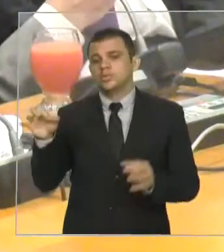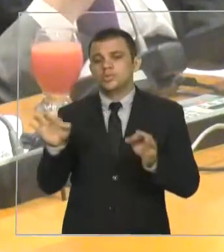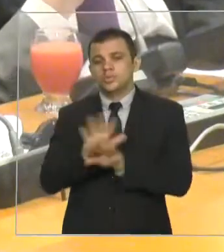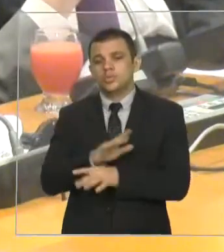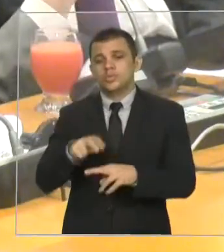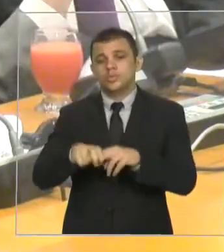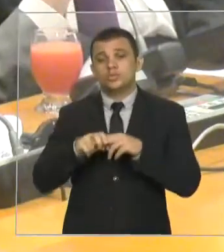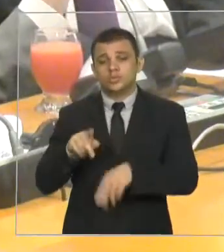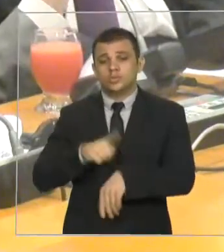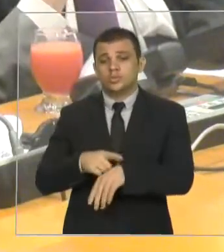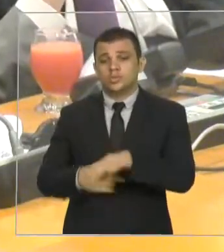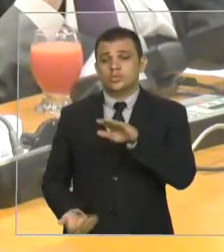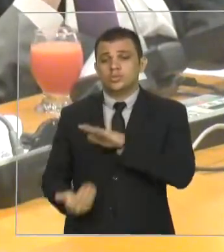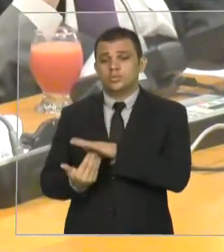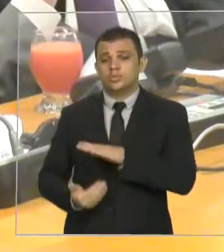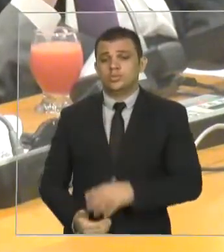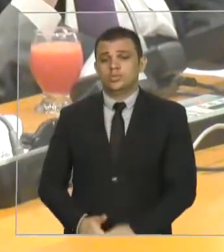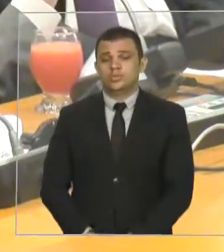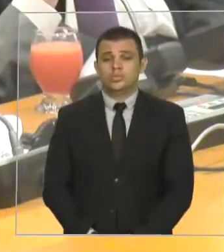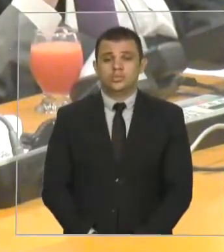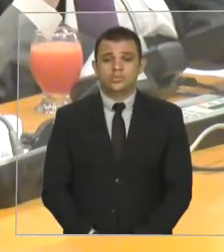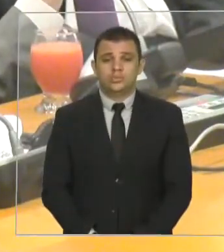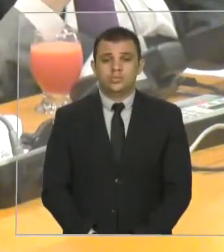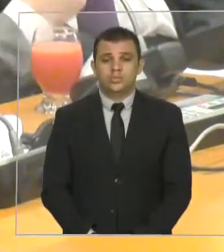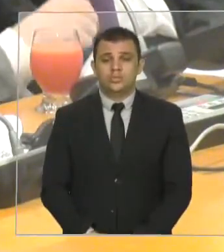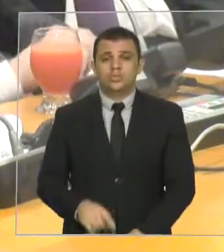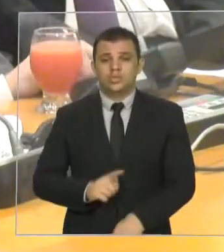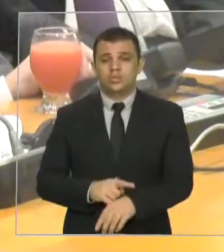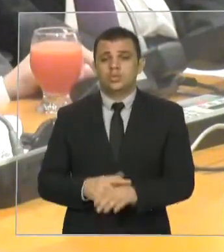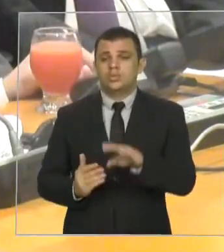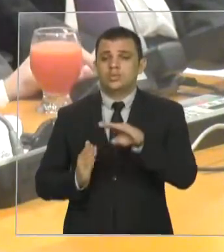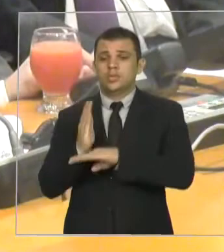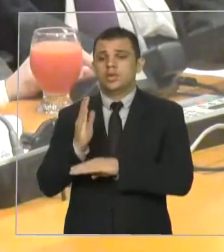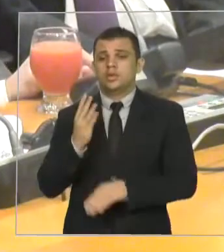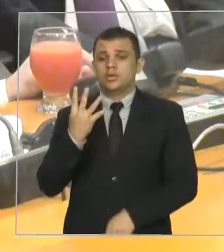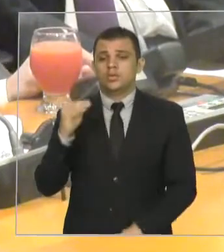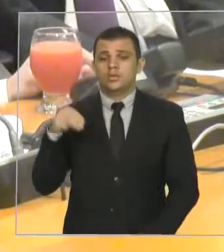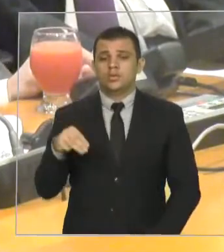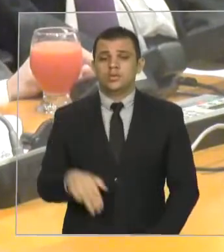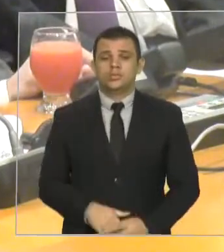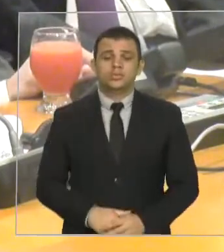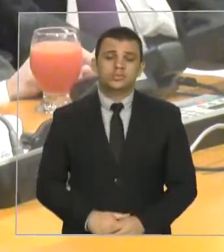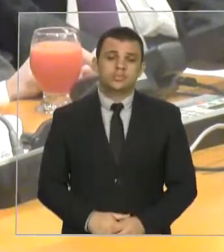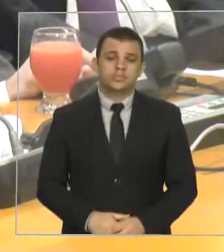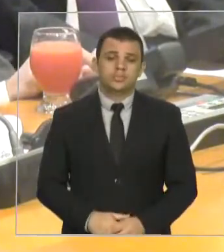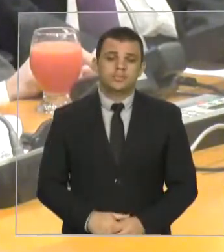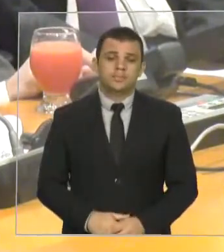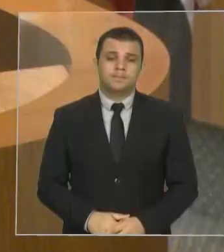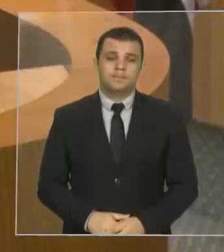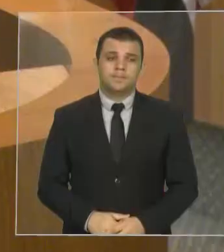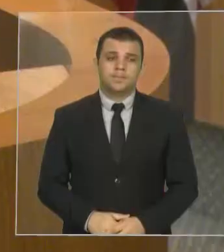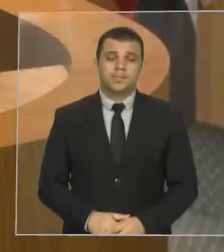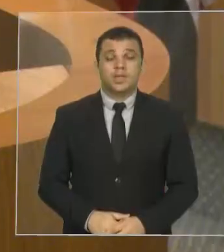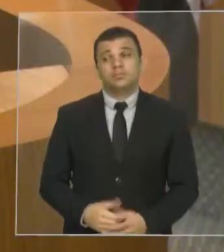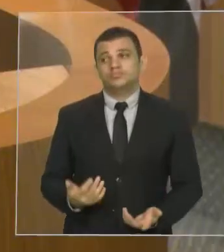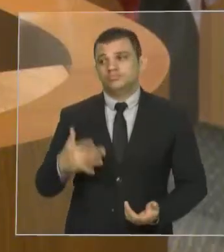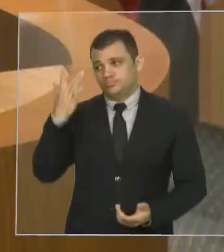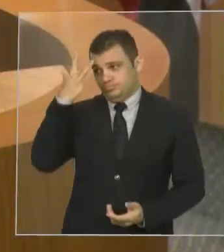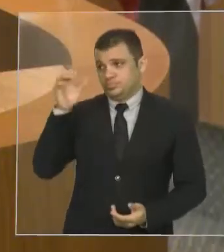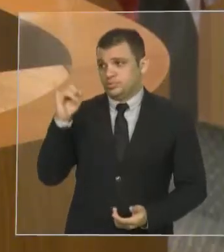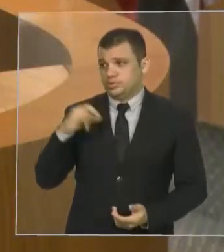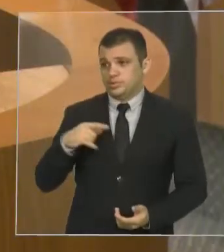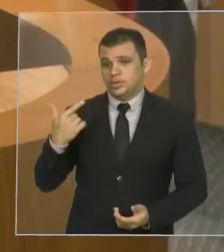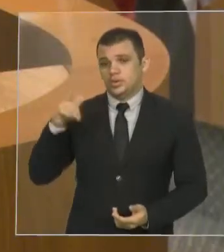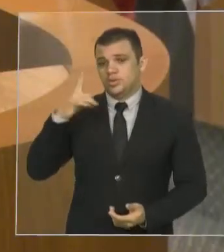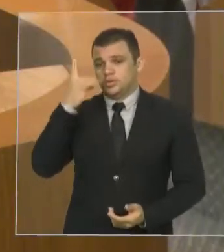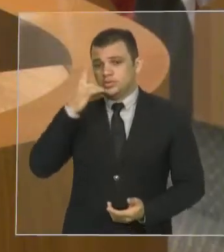dado o tempo. Já passou 4 minutos do tempo. Eu peço, não sei se tem outro deputado inscrito.